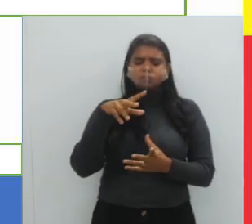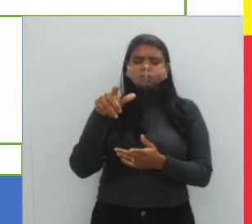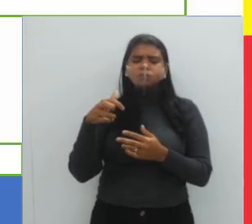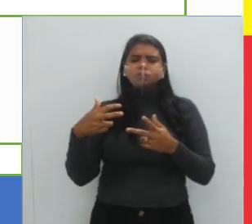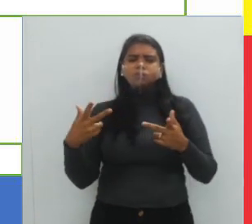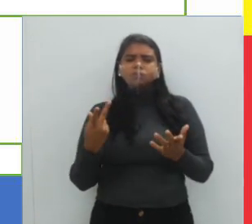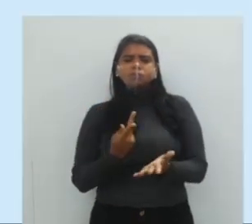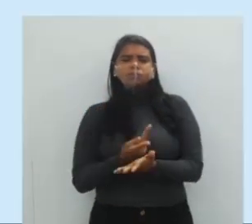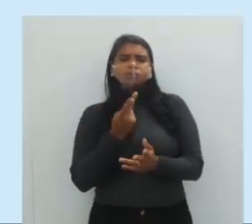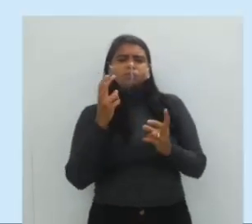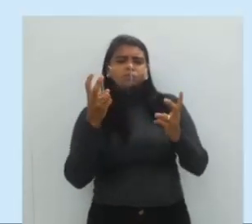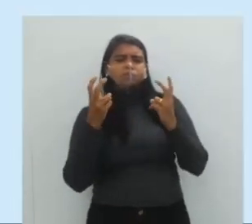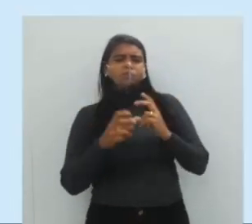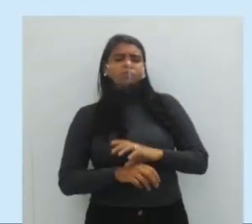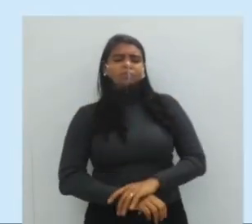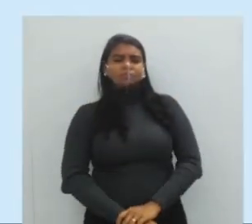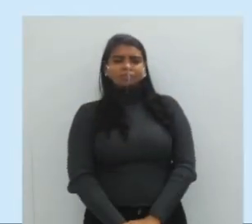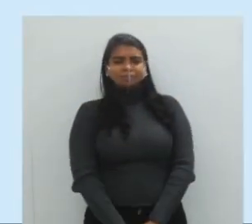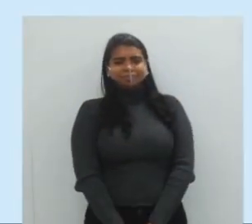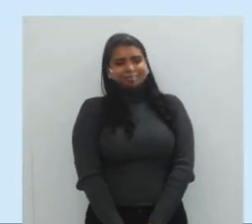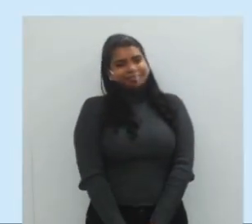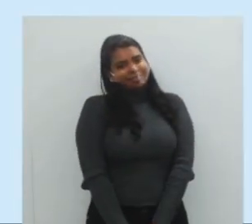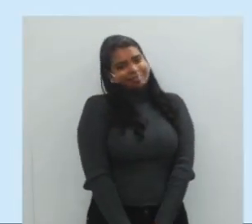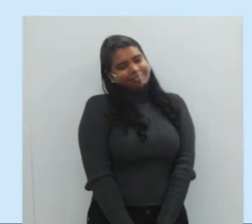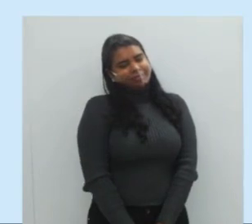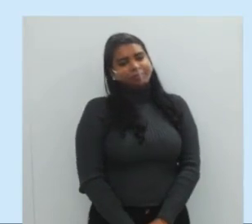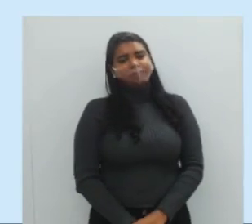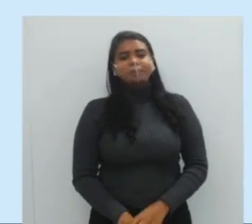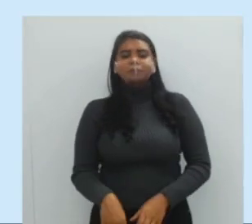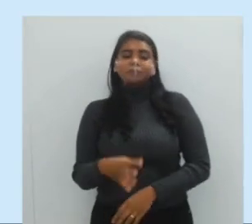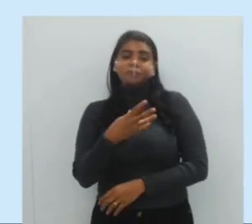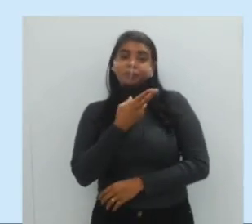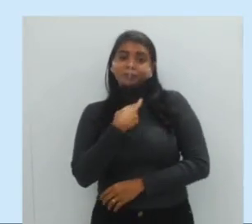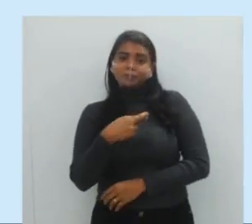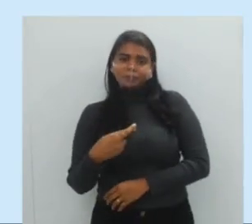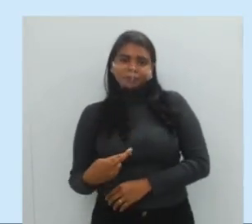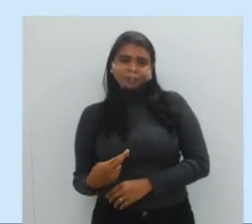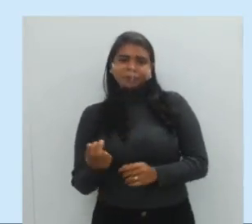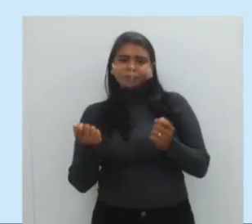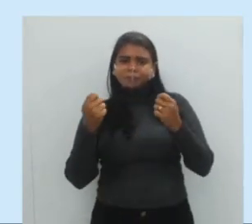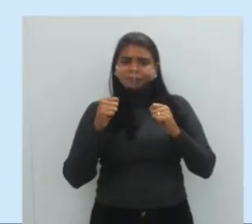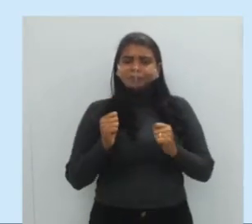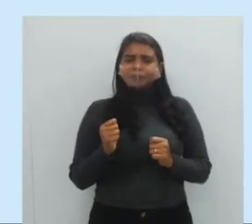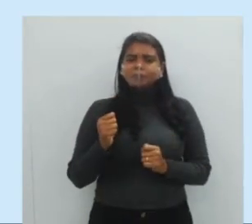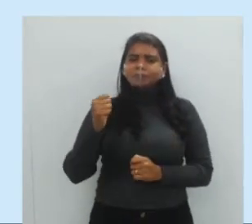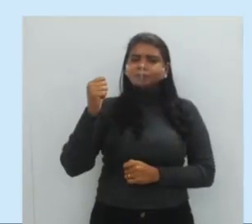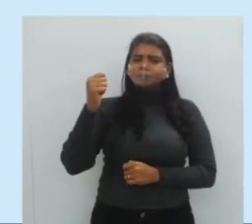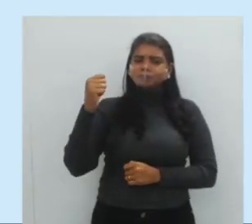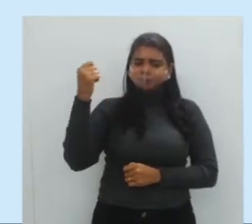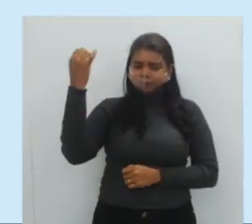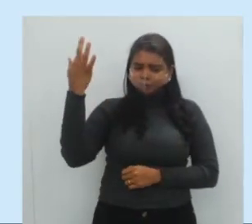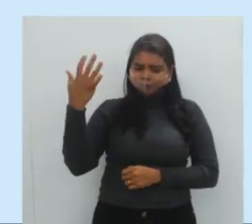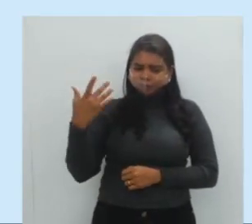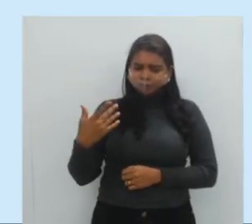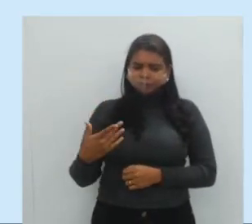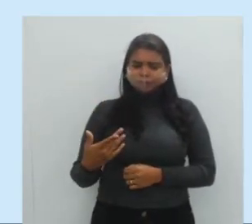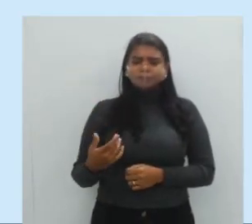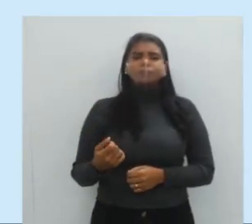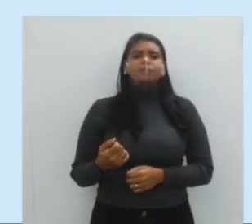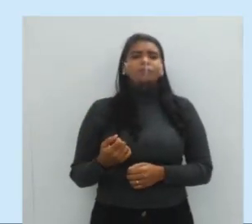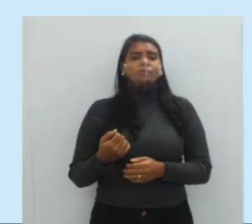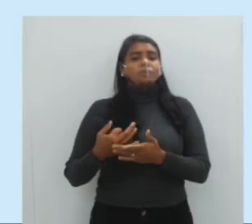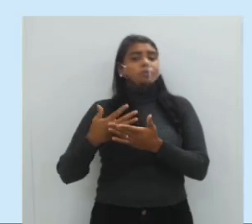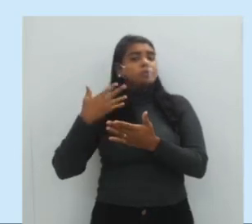do universo. Preste bem atenção. Vejam, muitas religiões possuem narrativas,